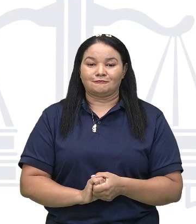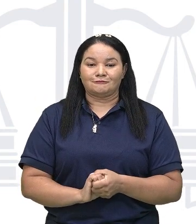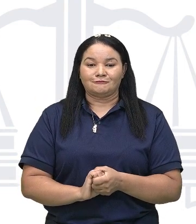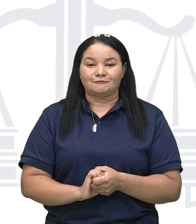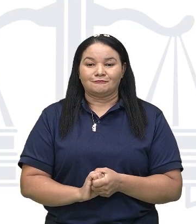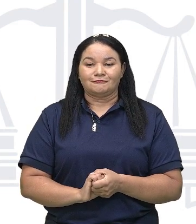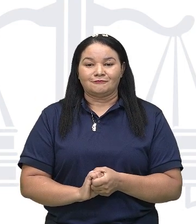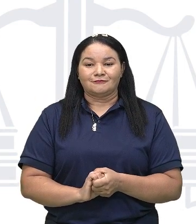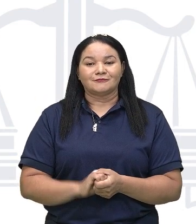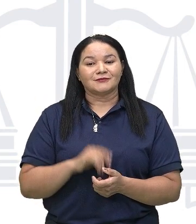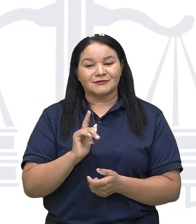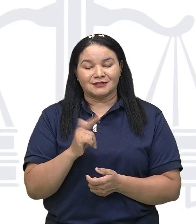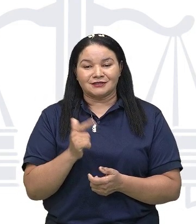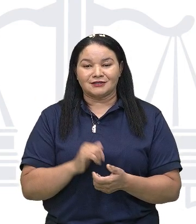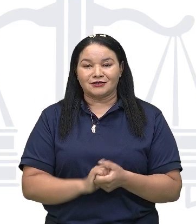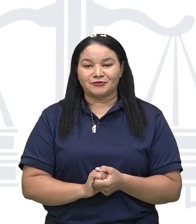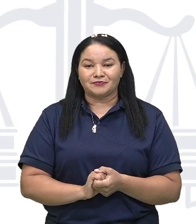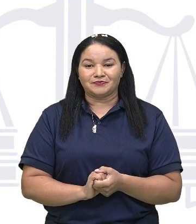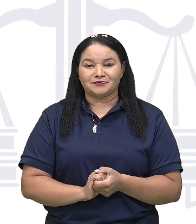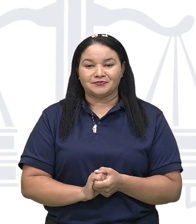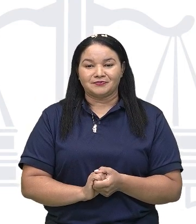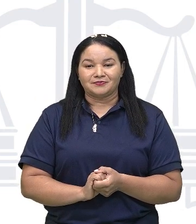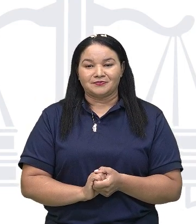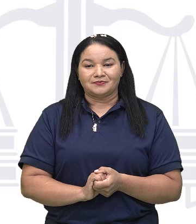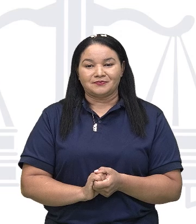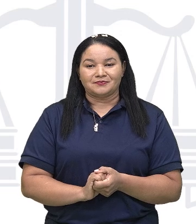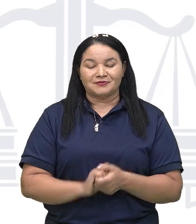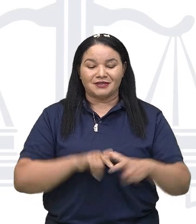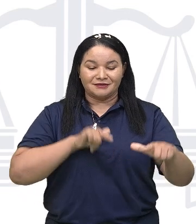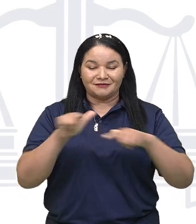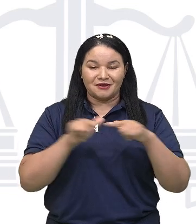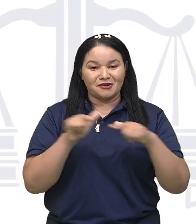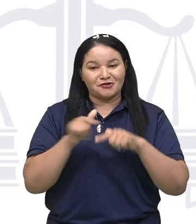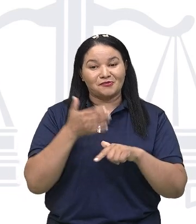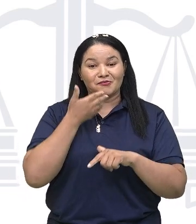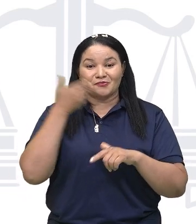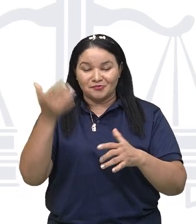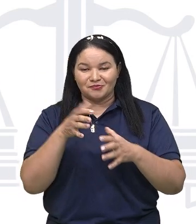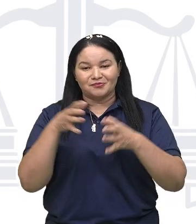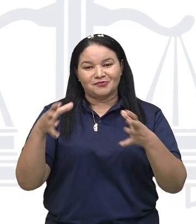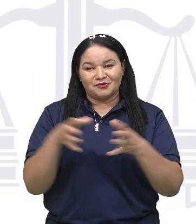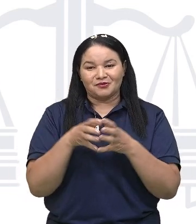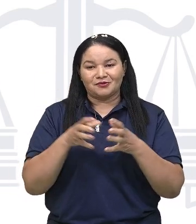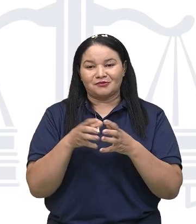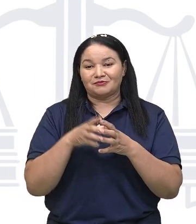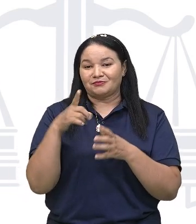uma mensagem. E a mensagem é: a melhor parte do trabalho em equipe é ter